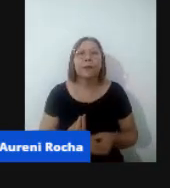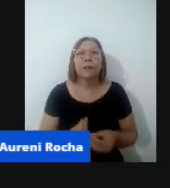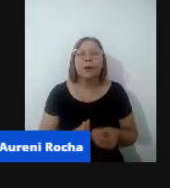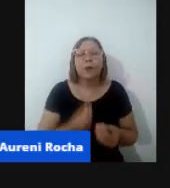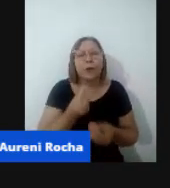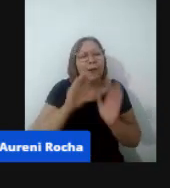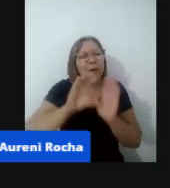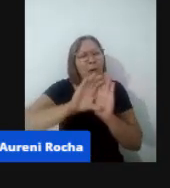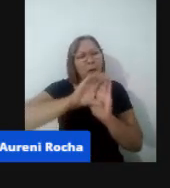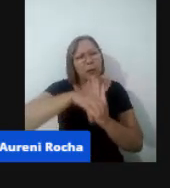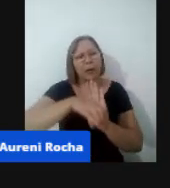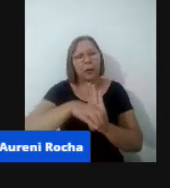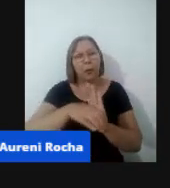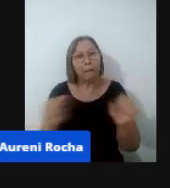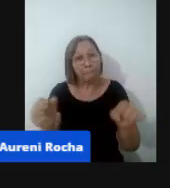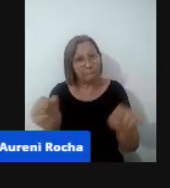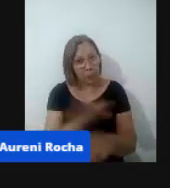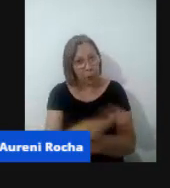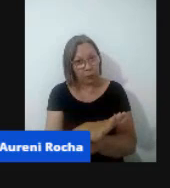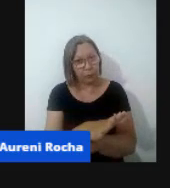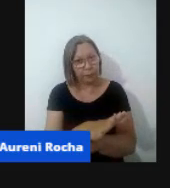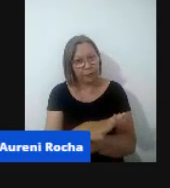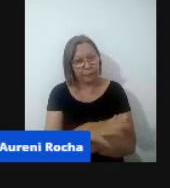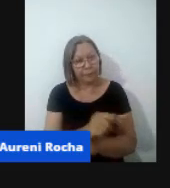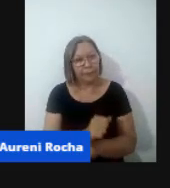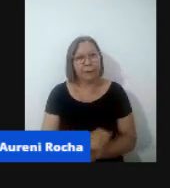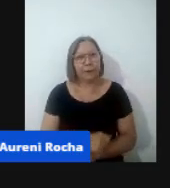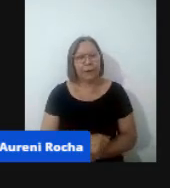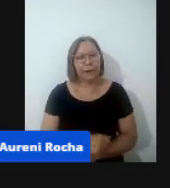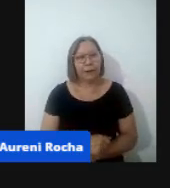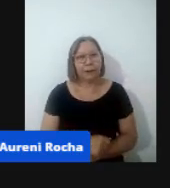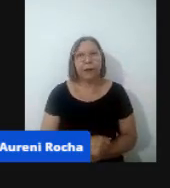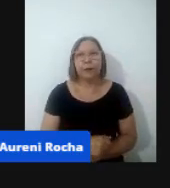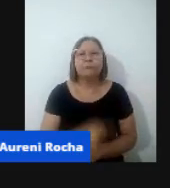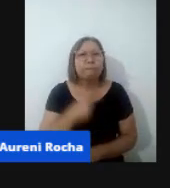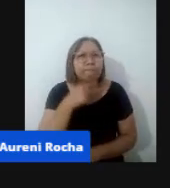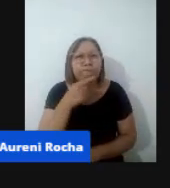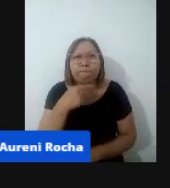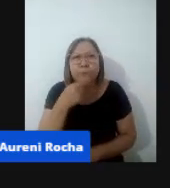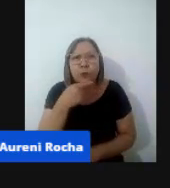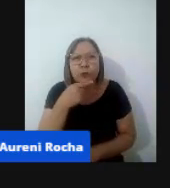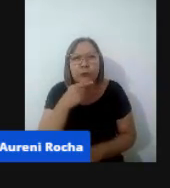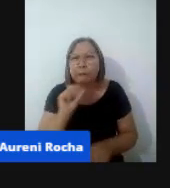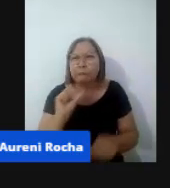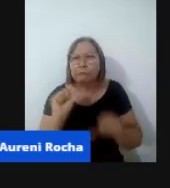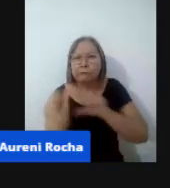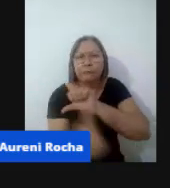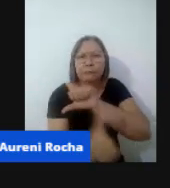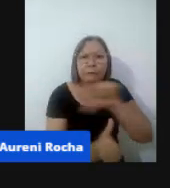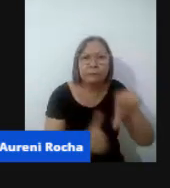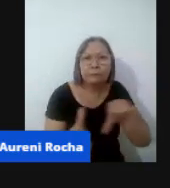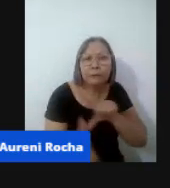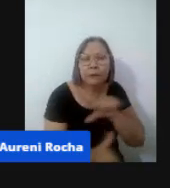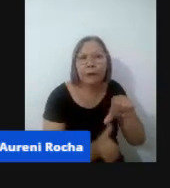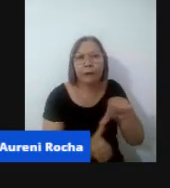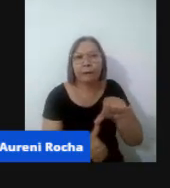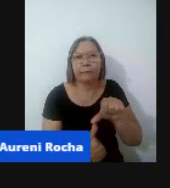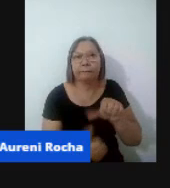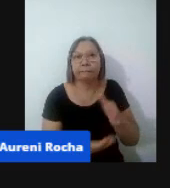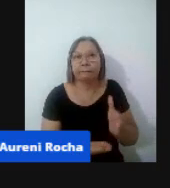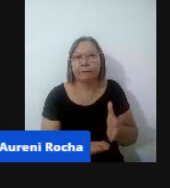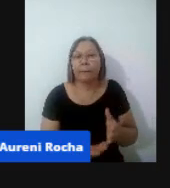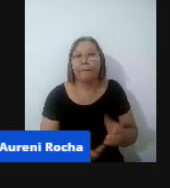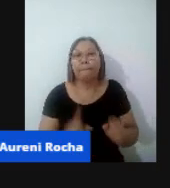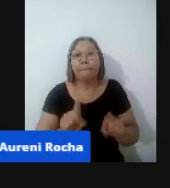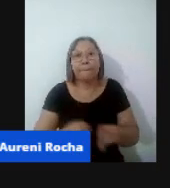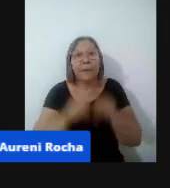já está pronto. Esse currículo eu não consigo mexer tanto nele, mas eu posso propor para essa criança